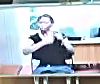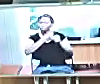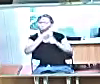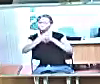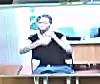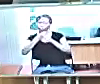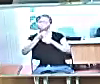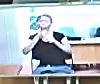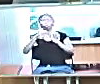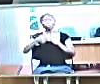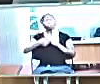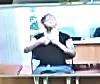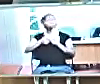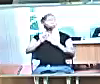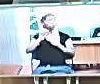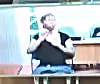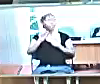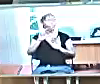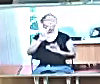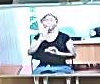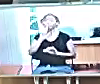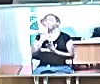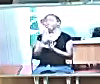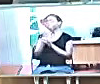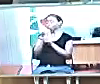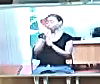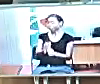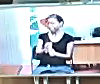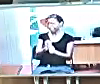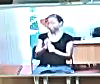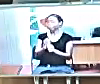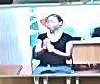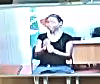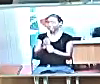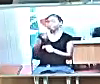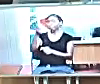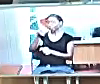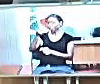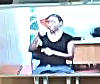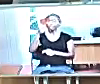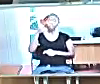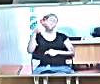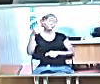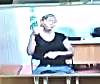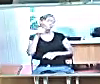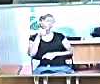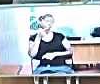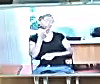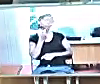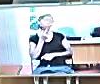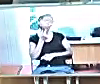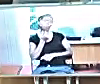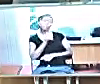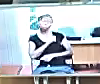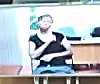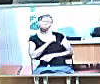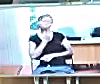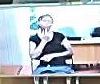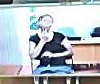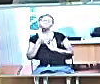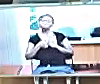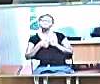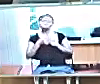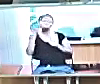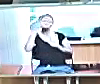previdência do regime de previdência ano esses números vermelhos neste gráfico e eu não sei está muito visível pra